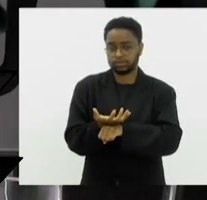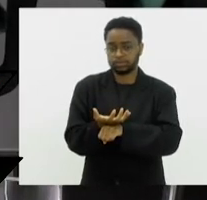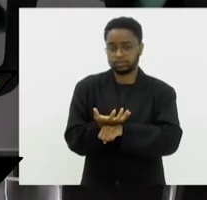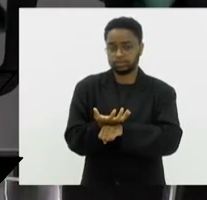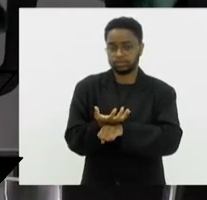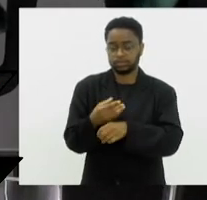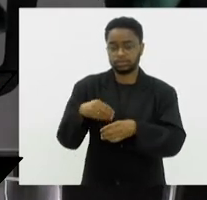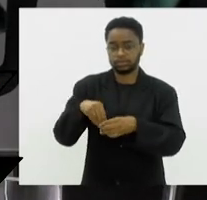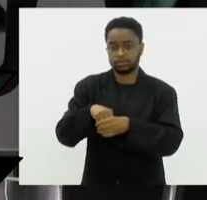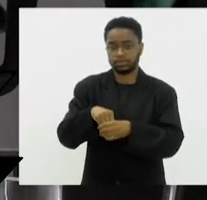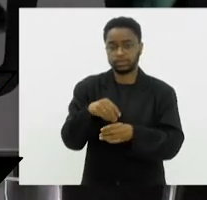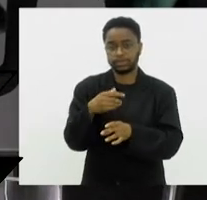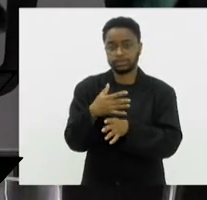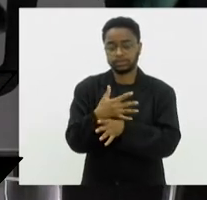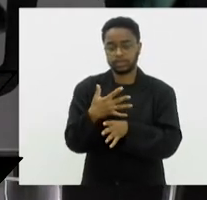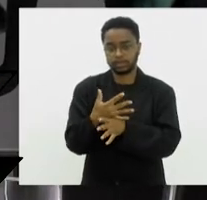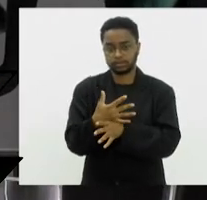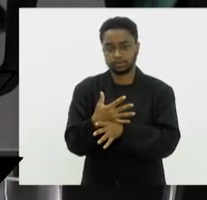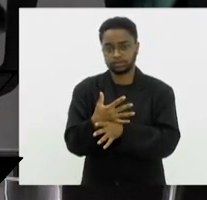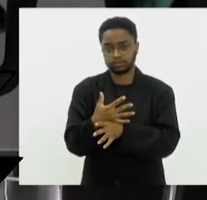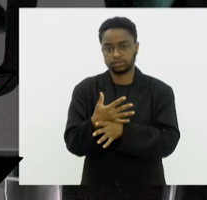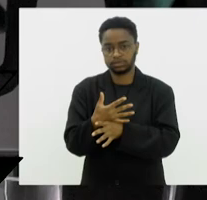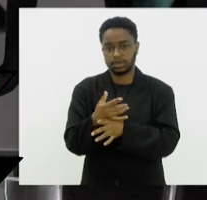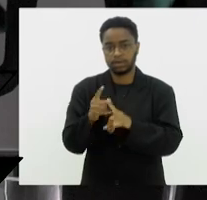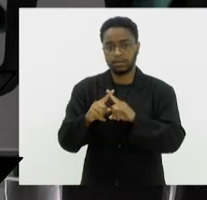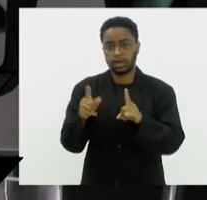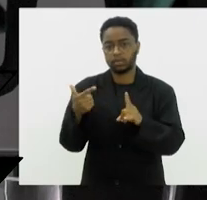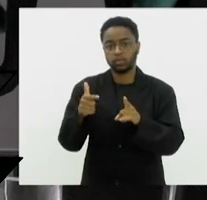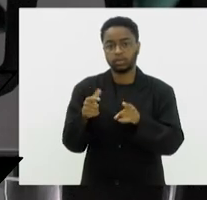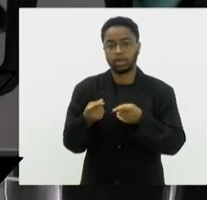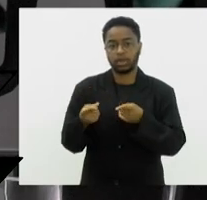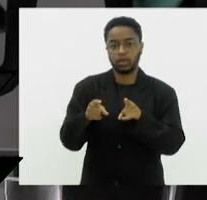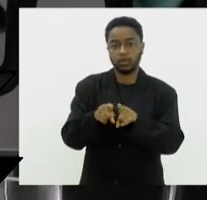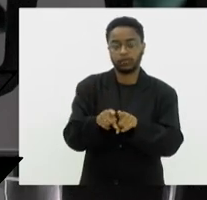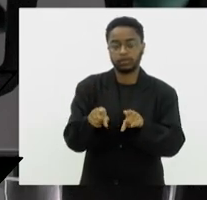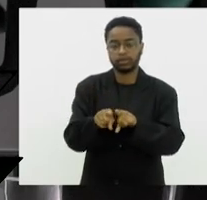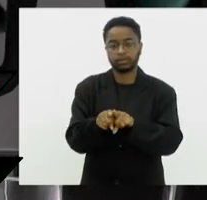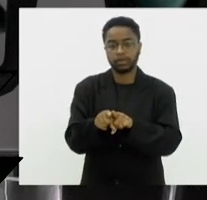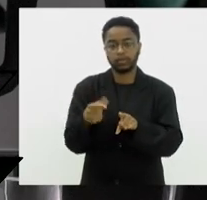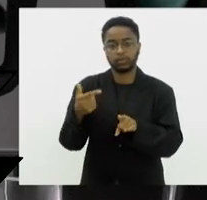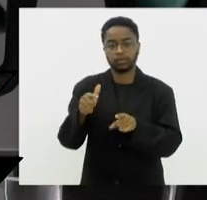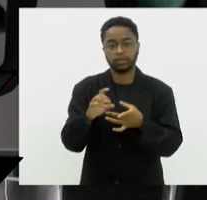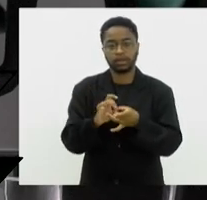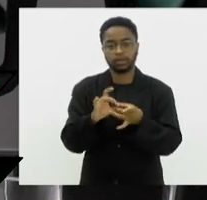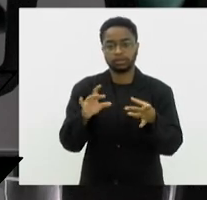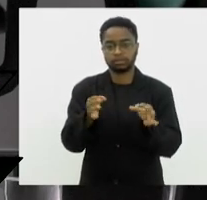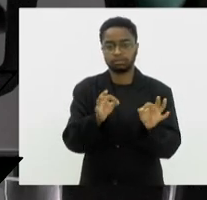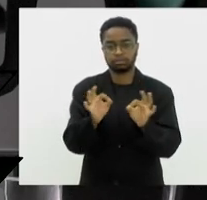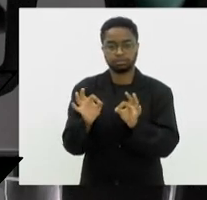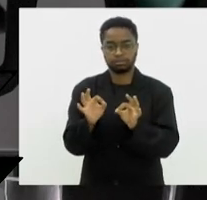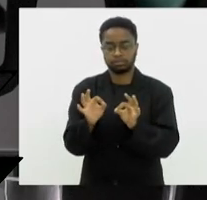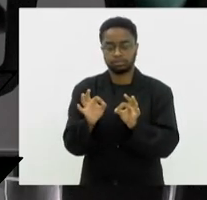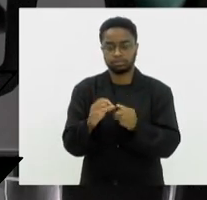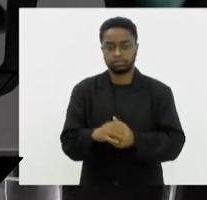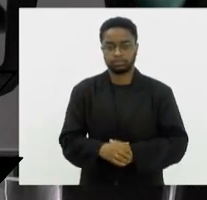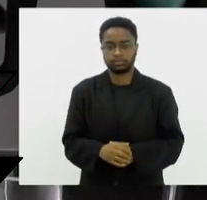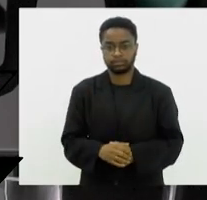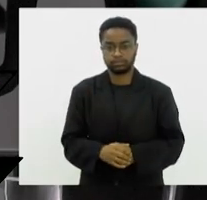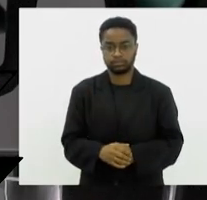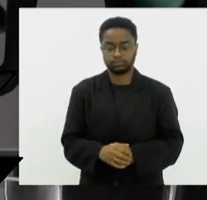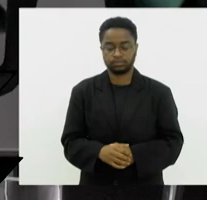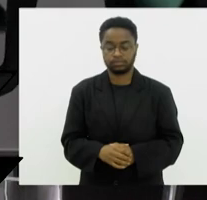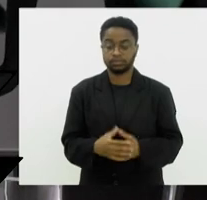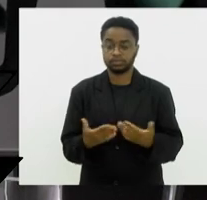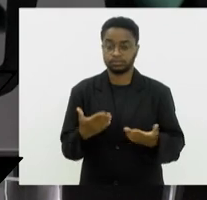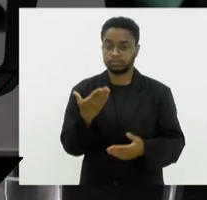no município sem convênio e sem autorização municipal? Naquela